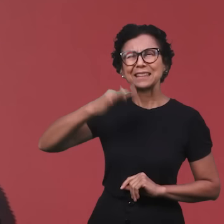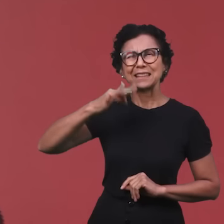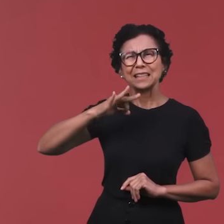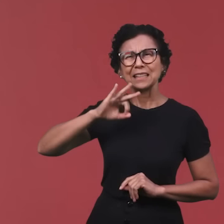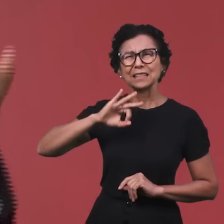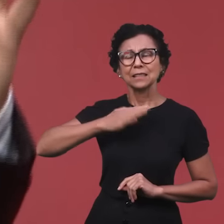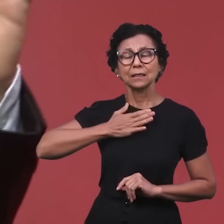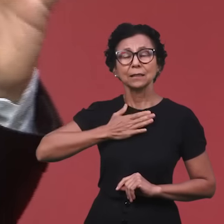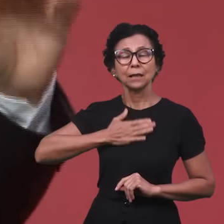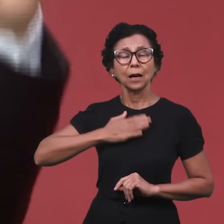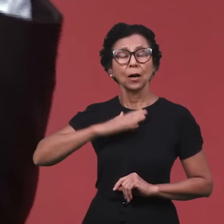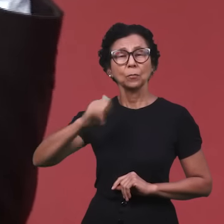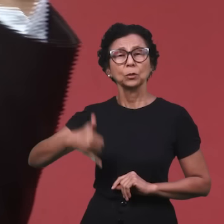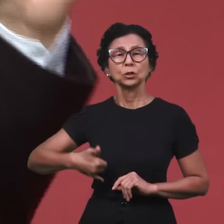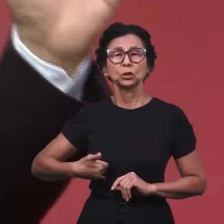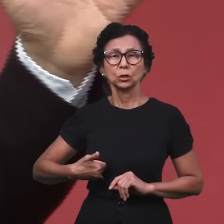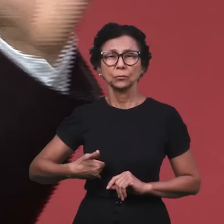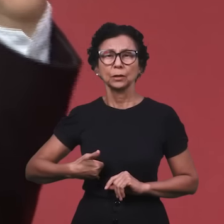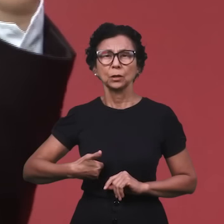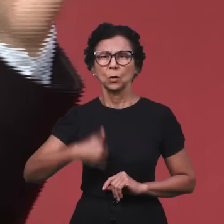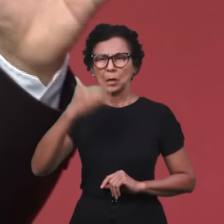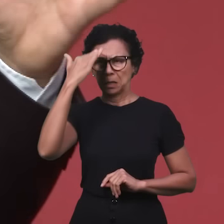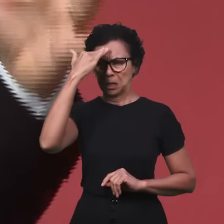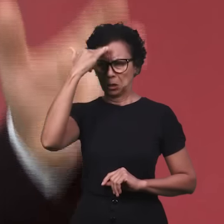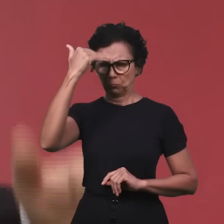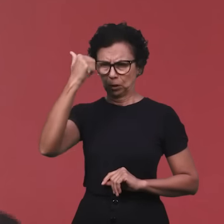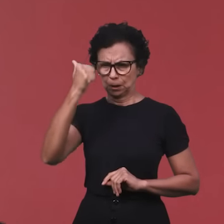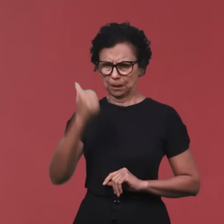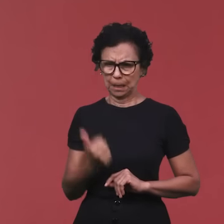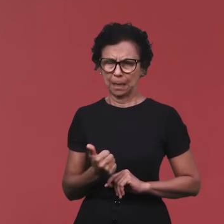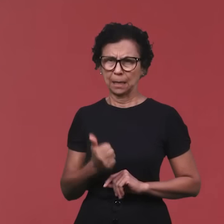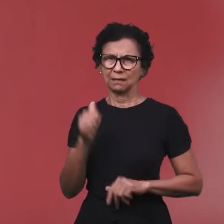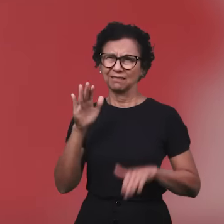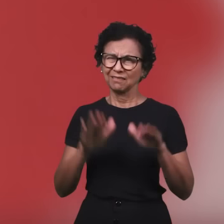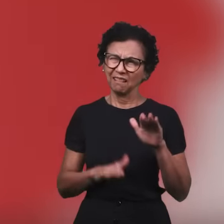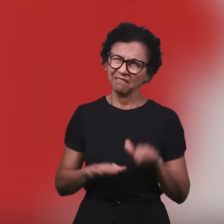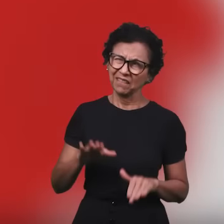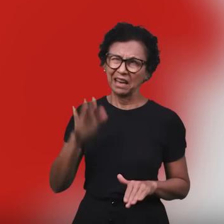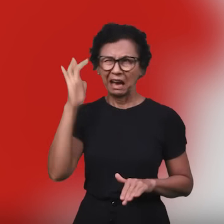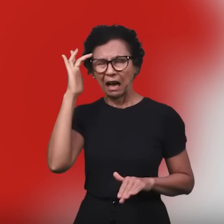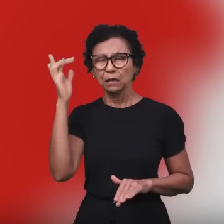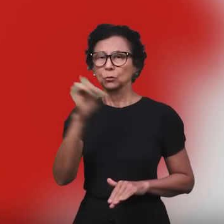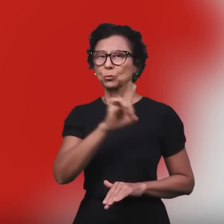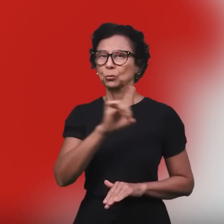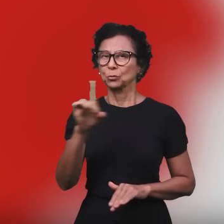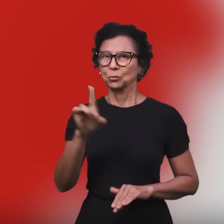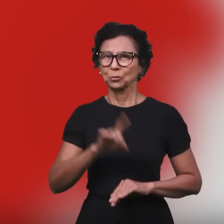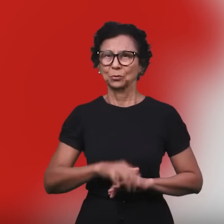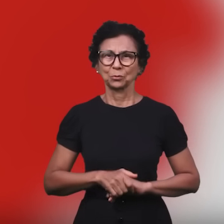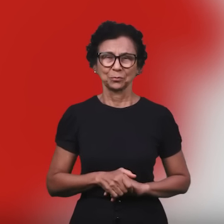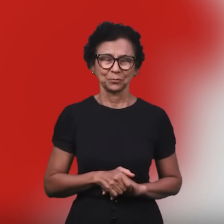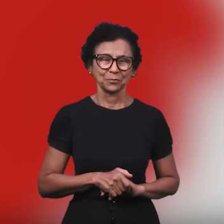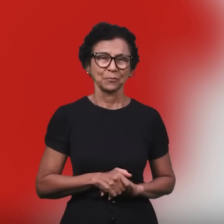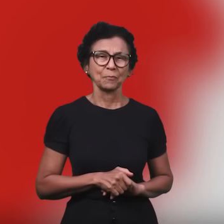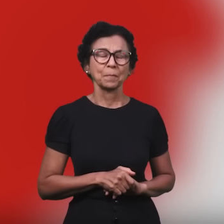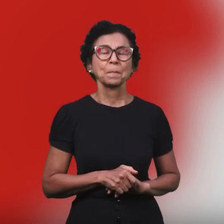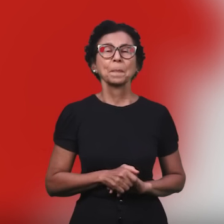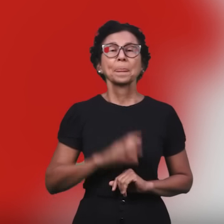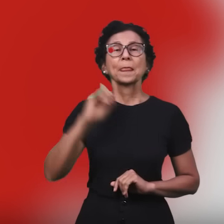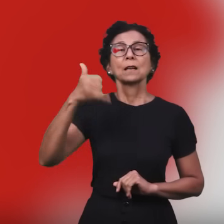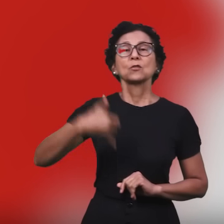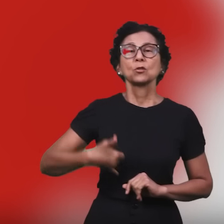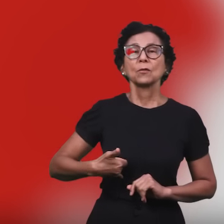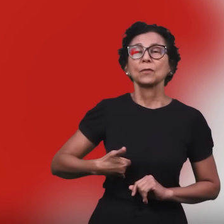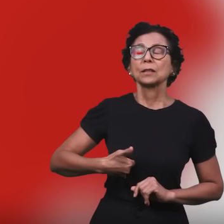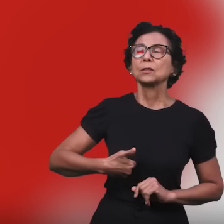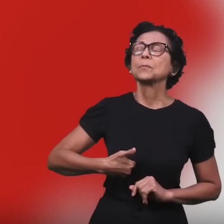ou seja, ele não falou assim, não, existe, quem sabe, não, ele falou assim, não, eu sei que o meu Redentor vive, eu tenho certeza disso, eu